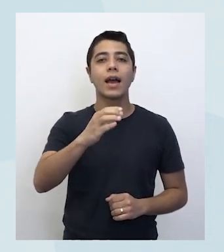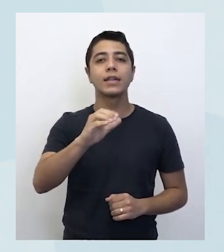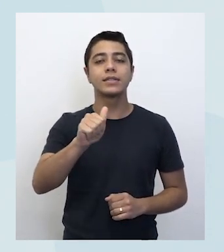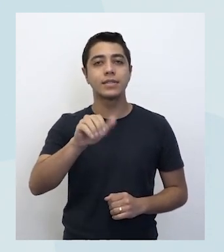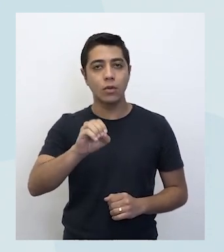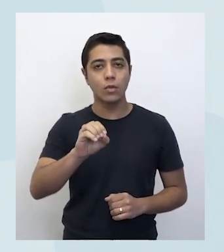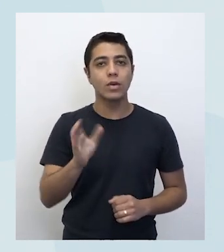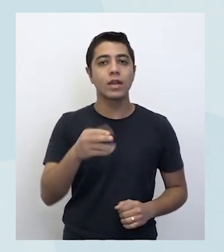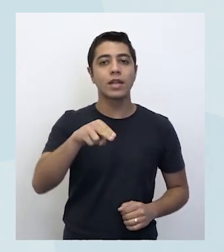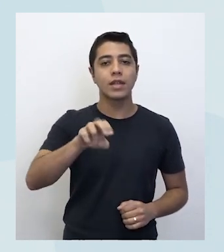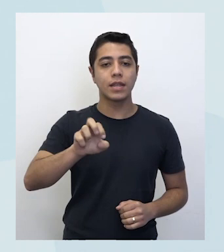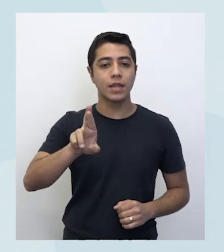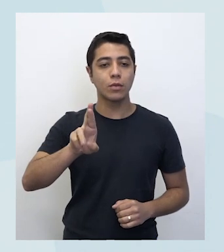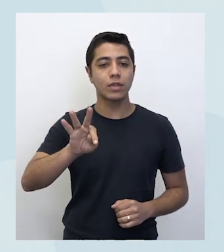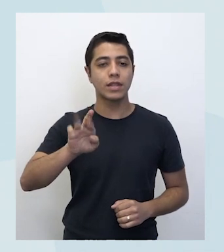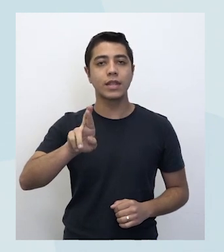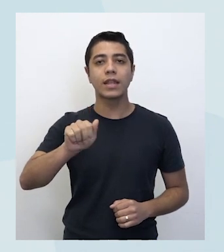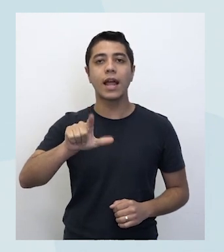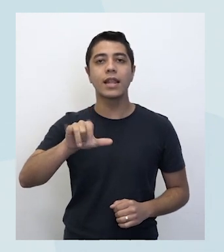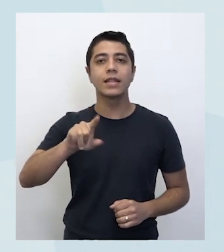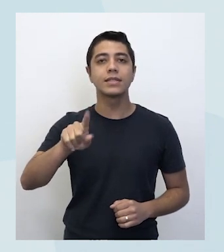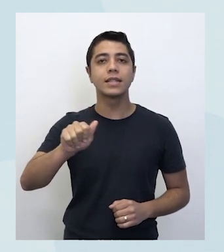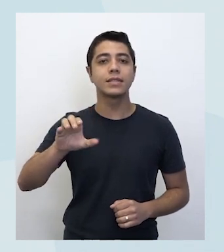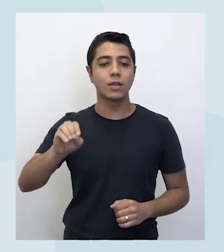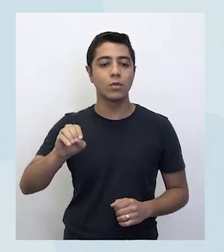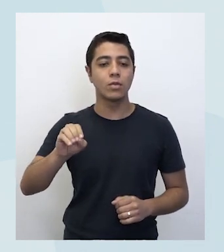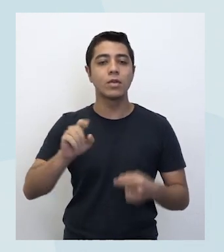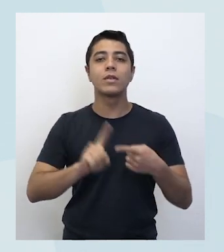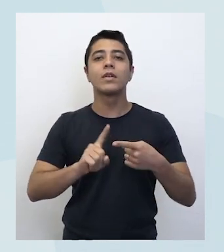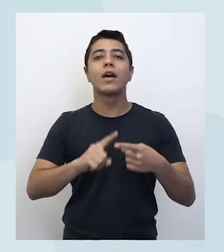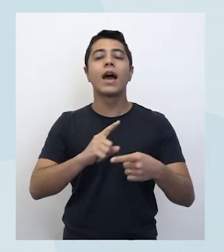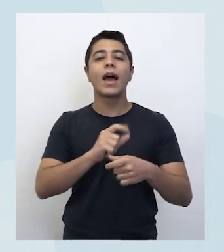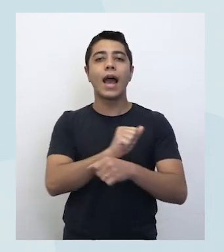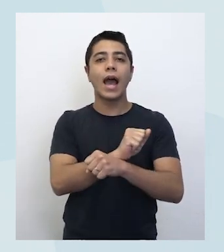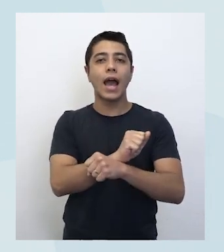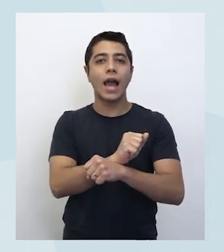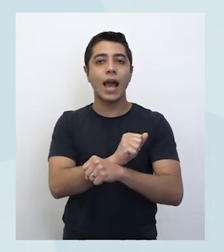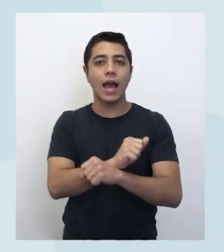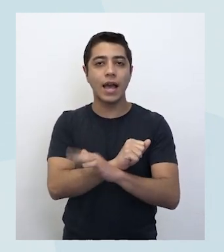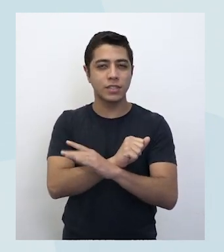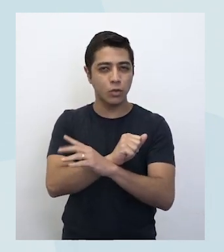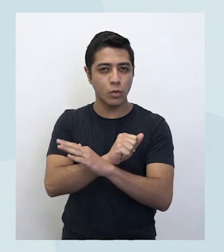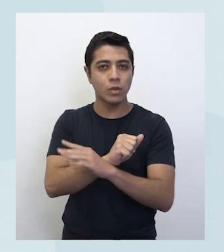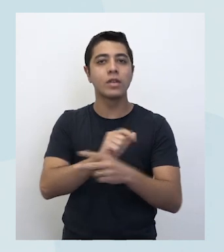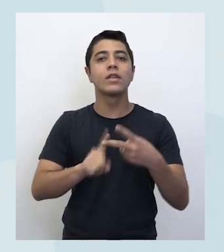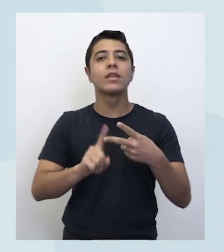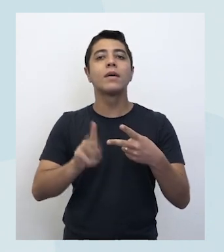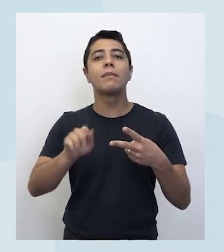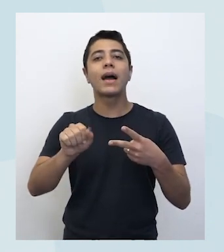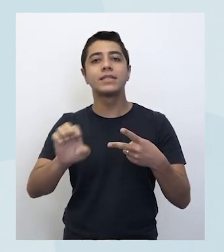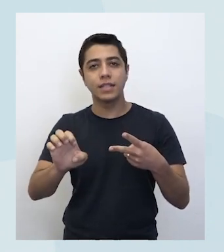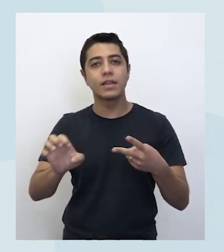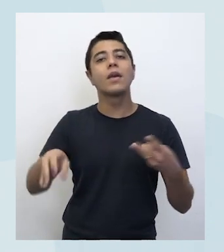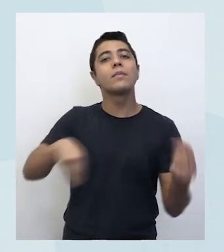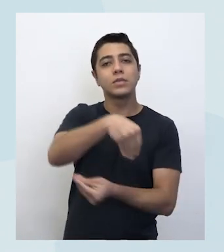reação, que ocorre reação entre um ácido e uma base, que origina o quê? Um produto de sal mais água. Então, eu tenho um ácido